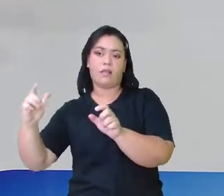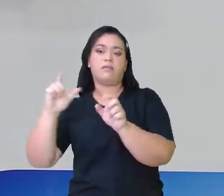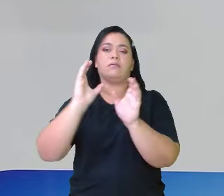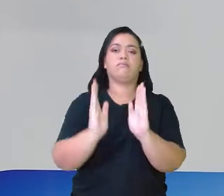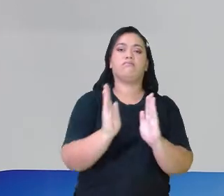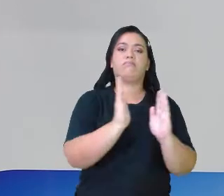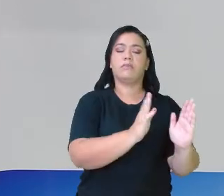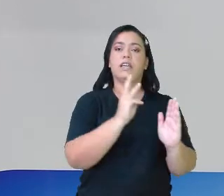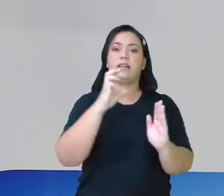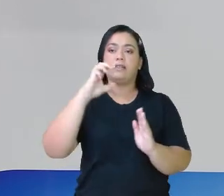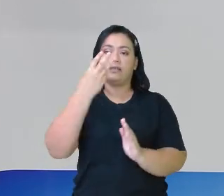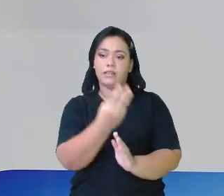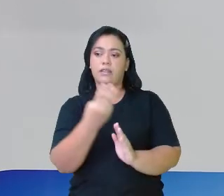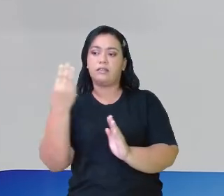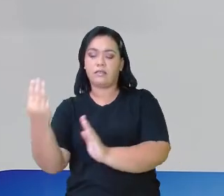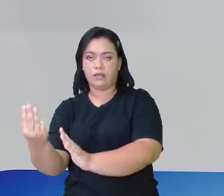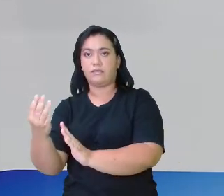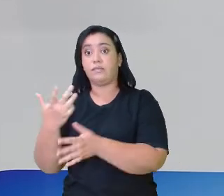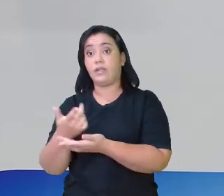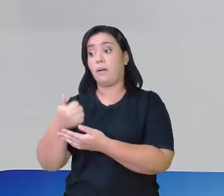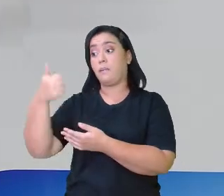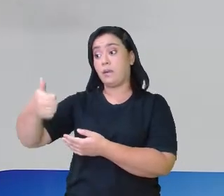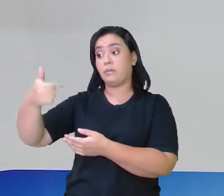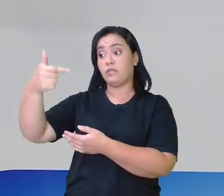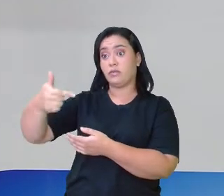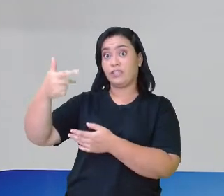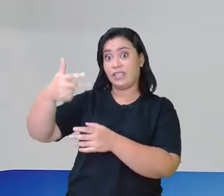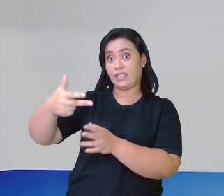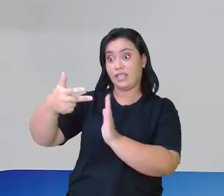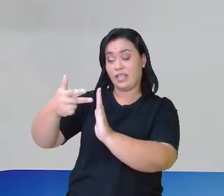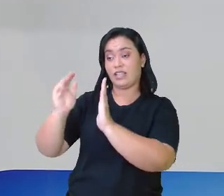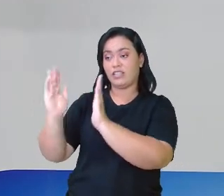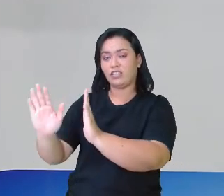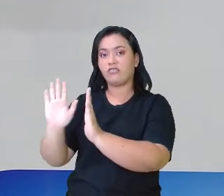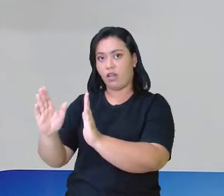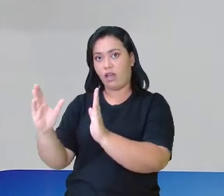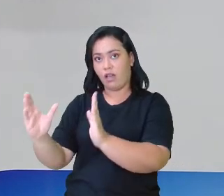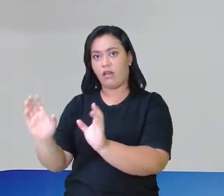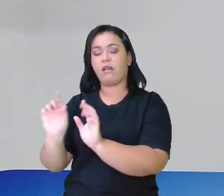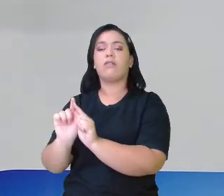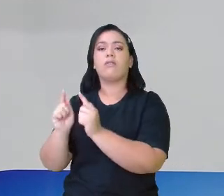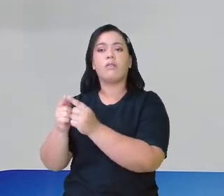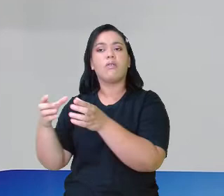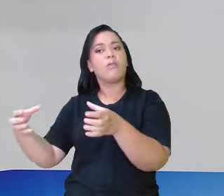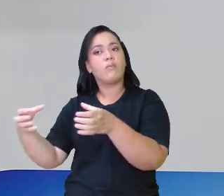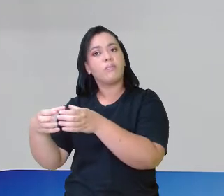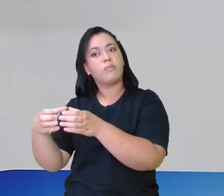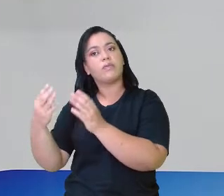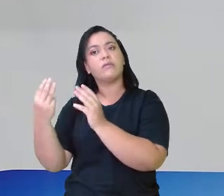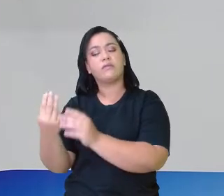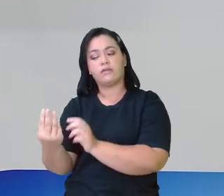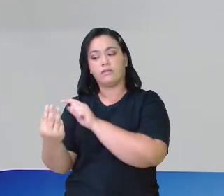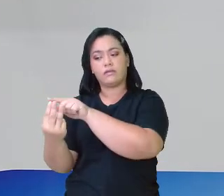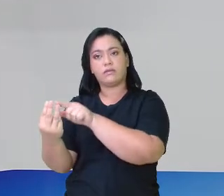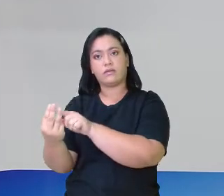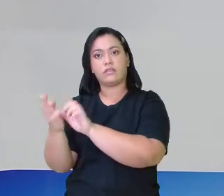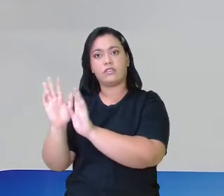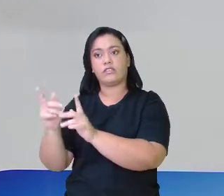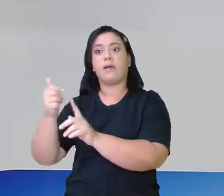já sabe, ó. Se eu tenho primeira, segunda, terceira ordem, não formei um grupinho, 3, terminou a